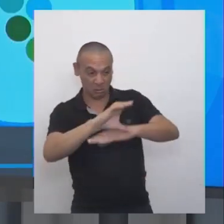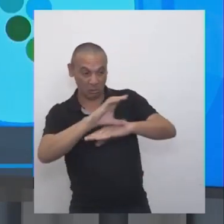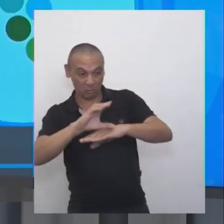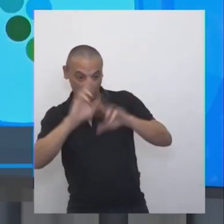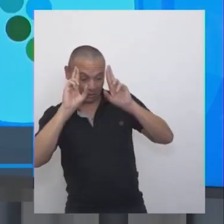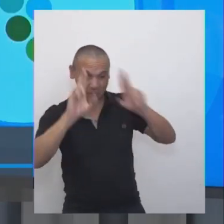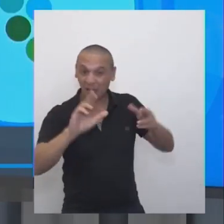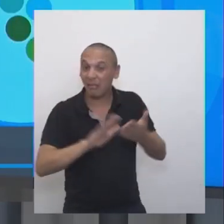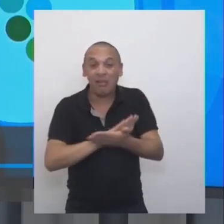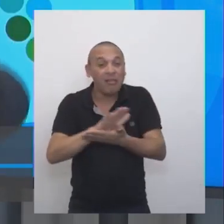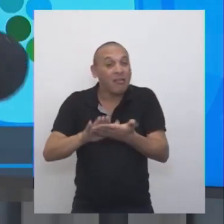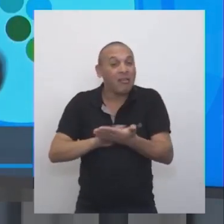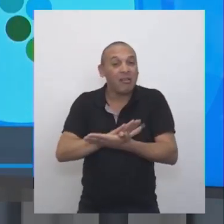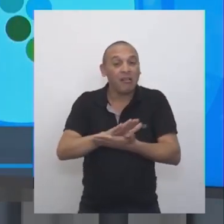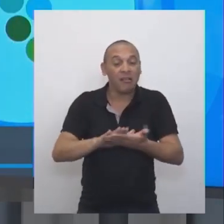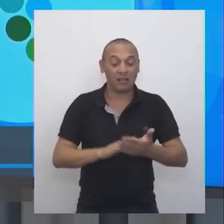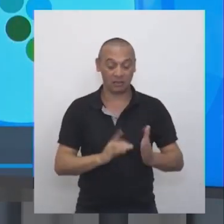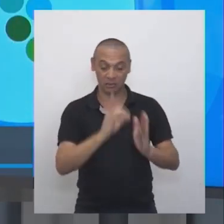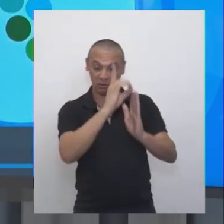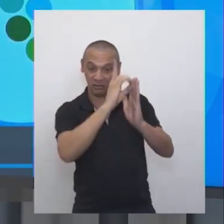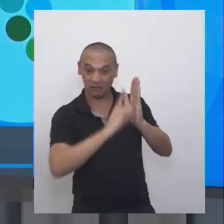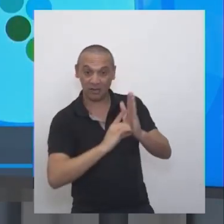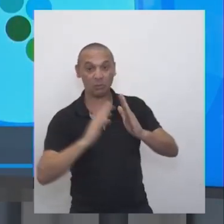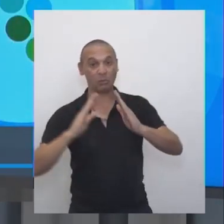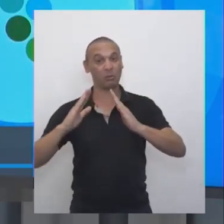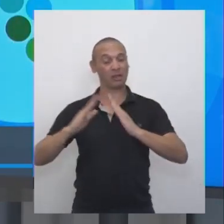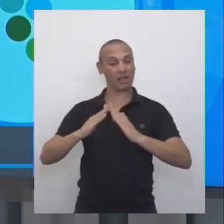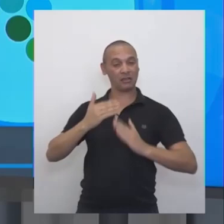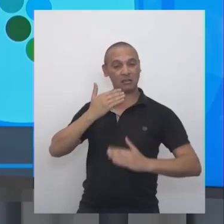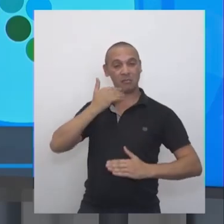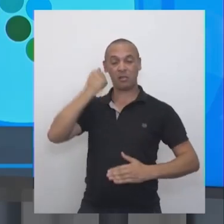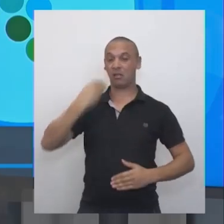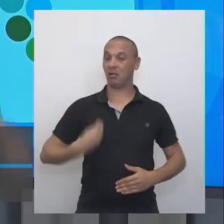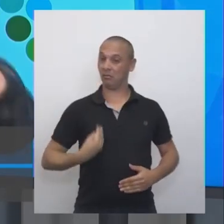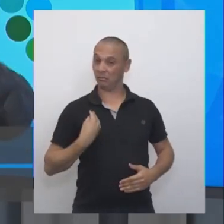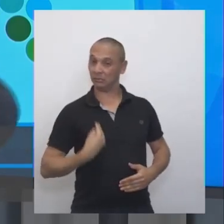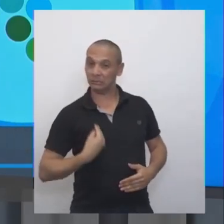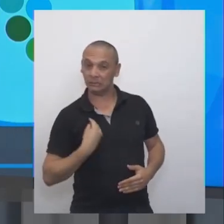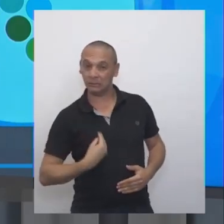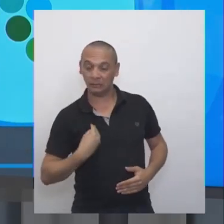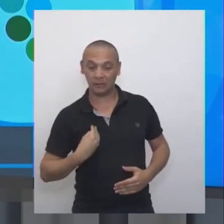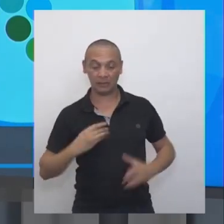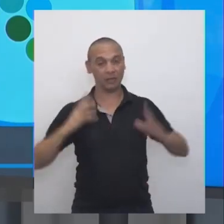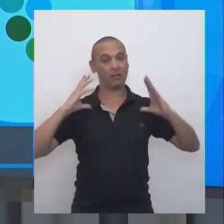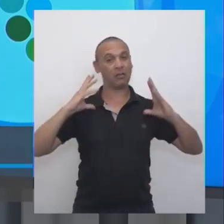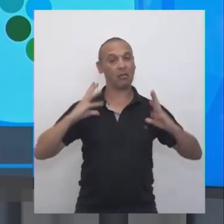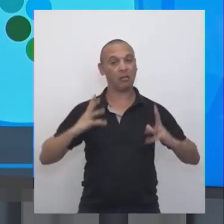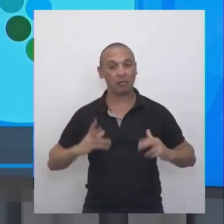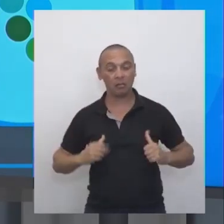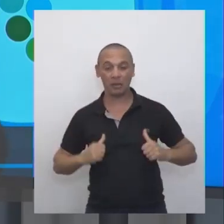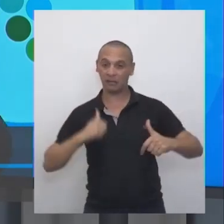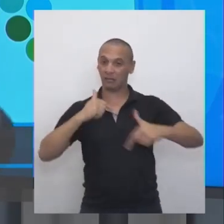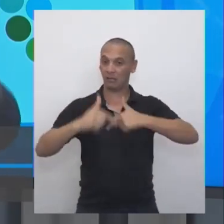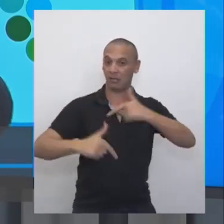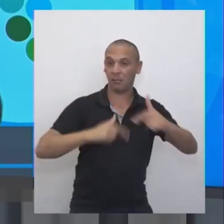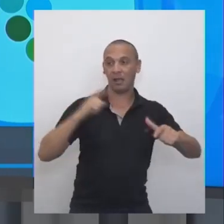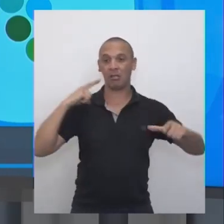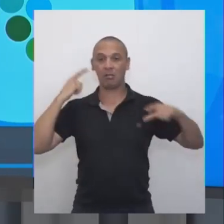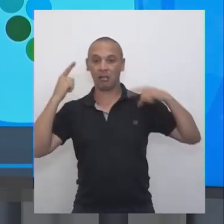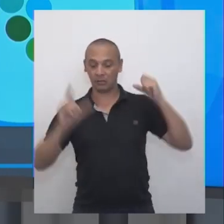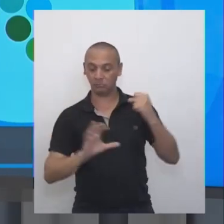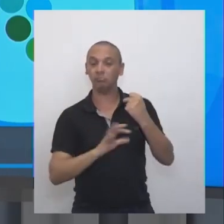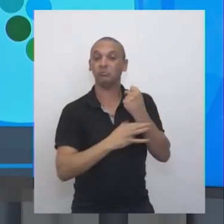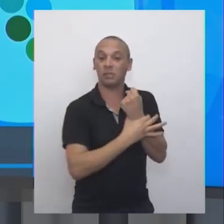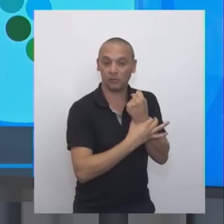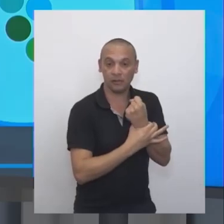atual Constituição, onde o direito à moradia, melhoria das condições habitacionais, saneamento básico, trabalho, lazer, segurança